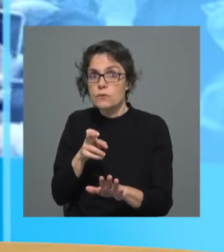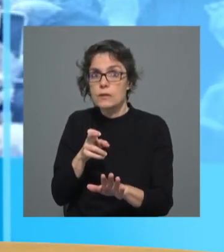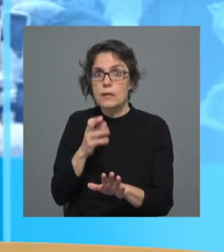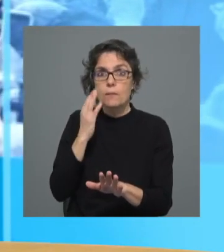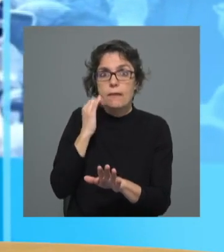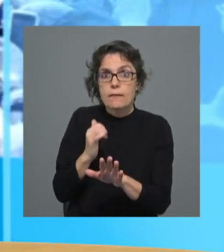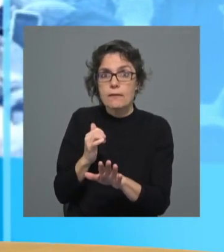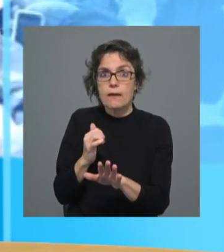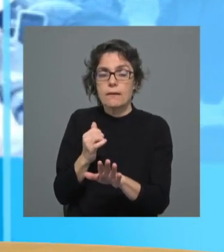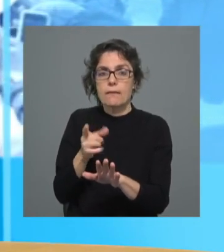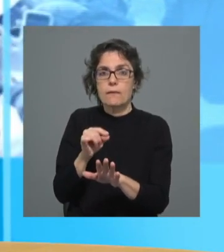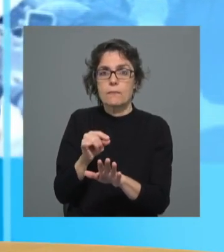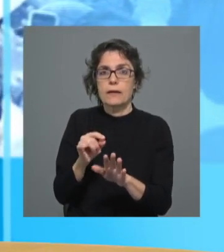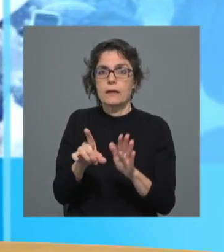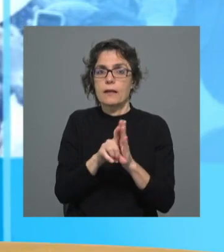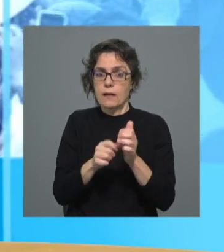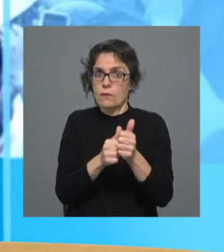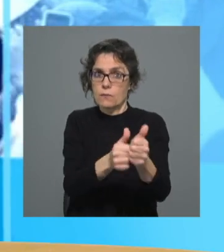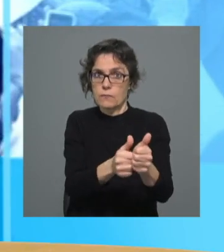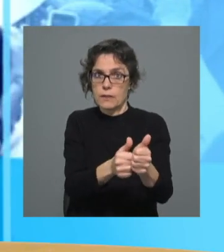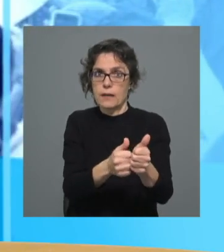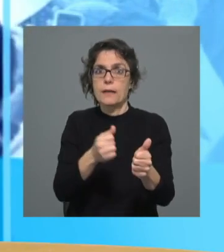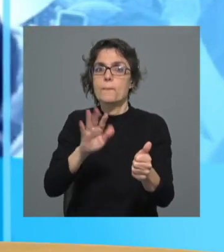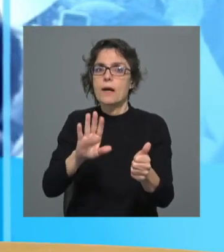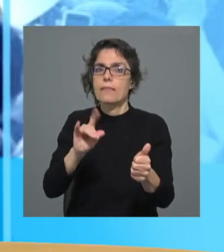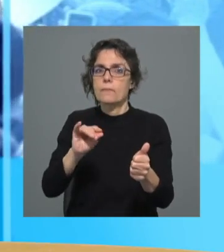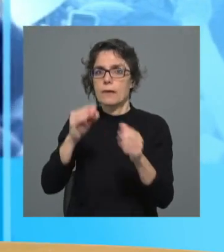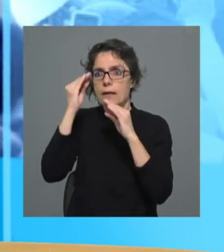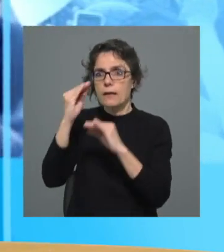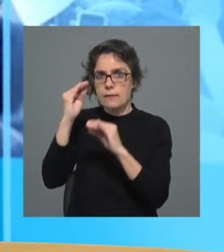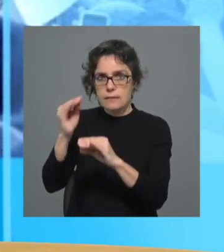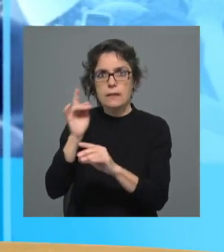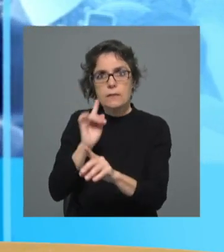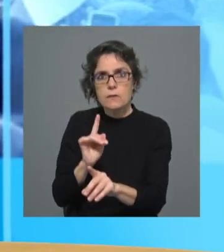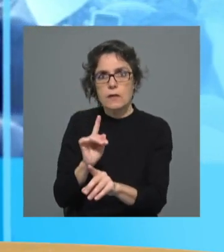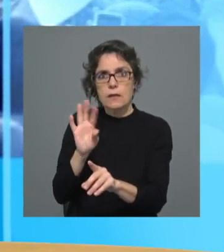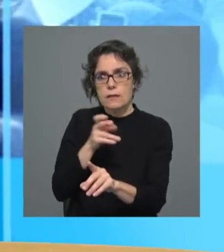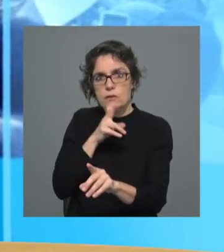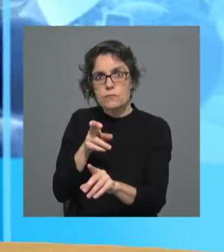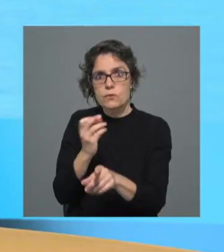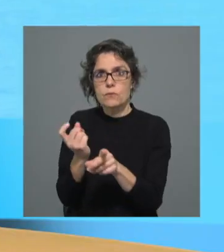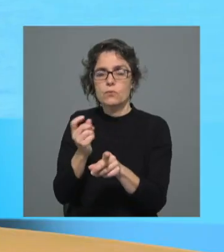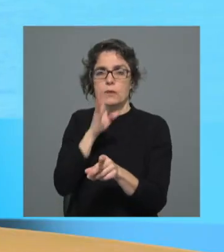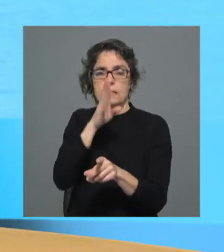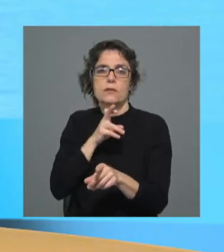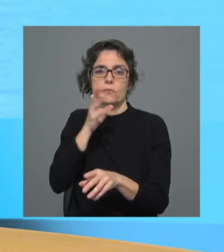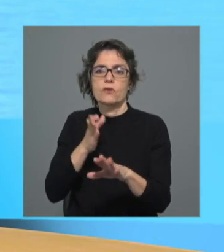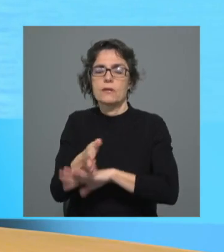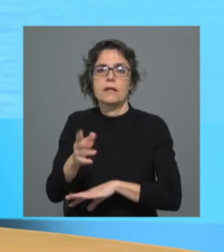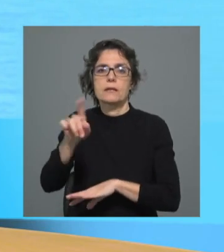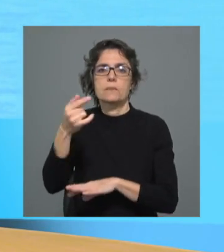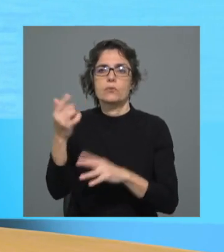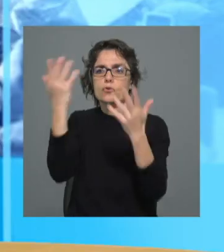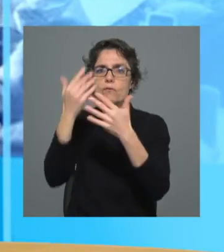o que está na lei, mas também ser pedagógico quando se responde para não criar mais ruído, porque o ruído existe e é